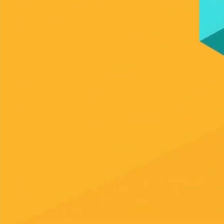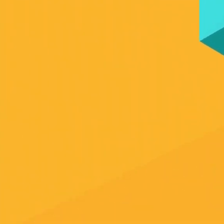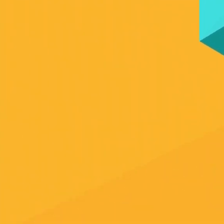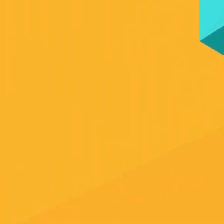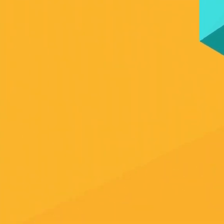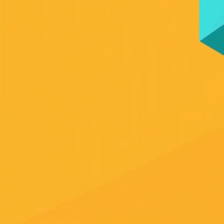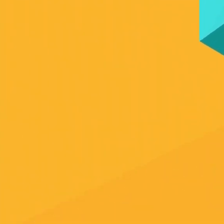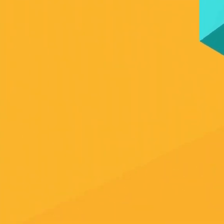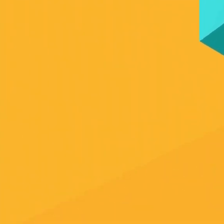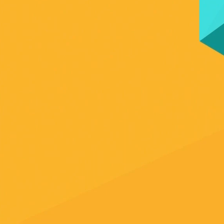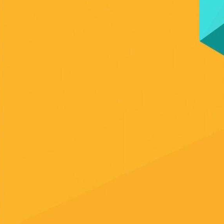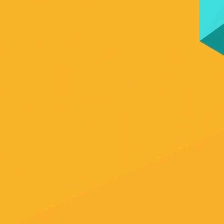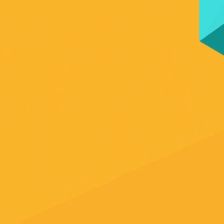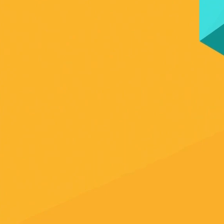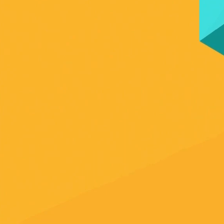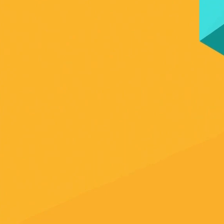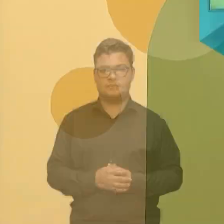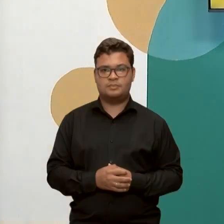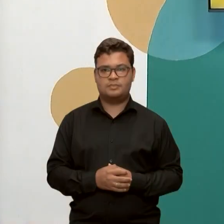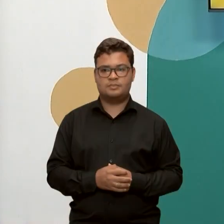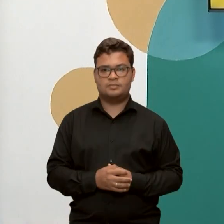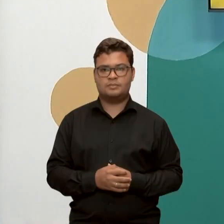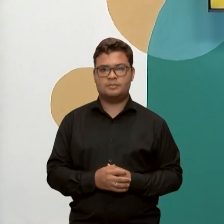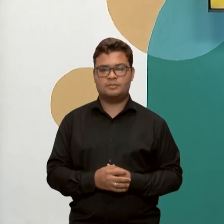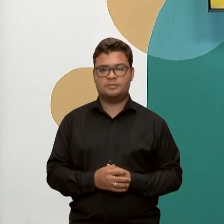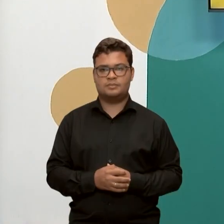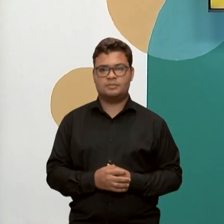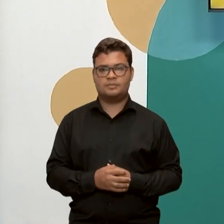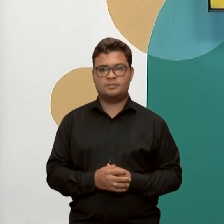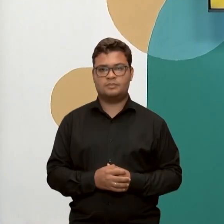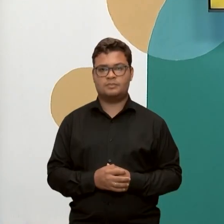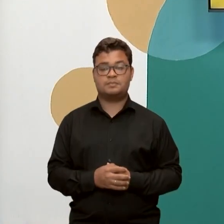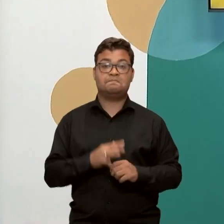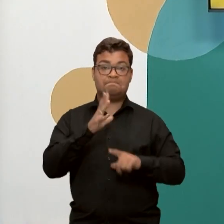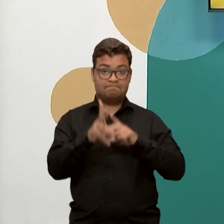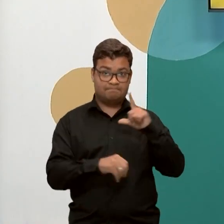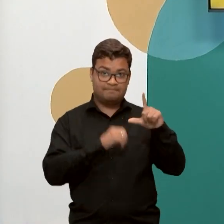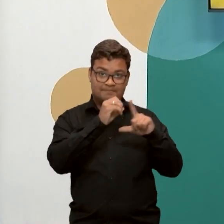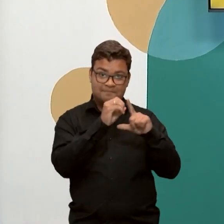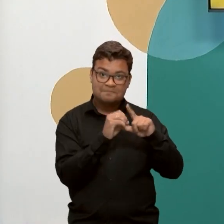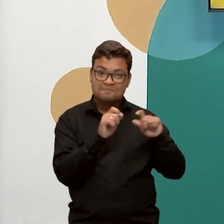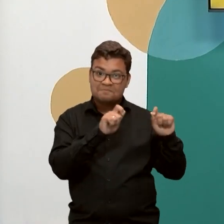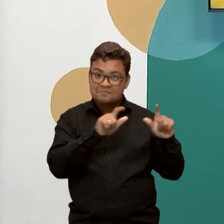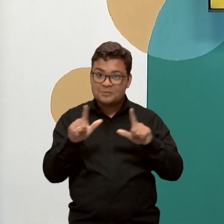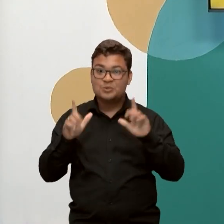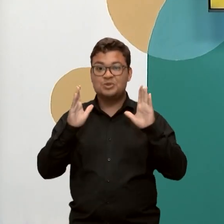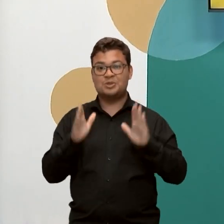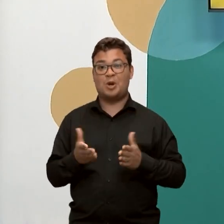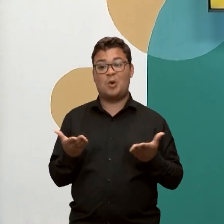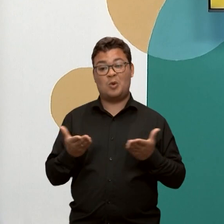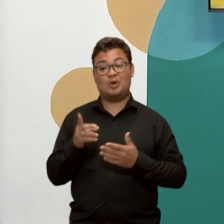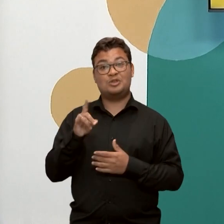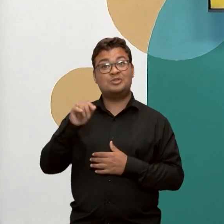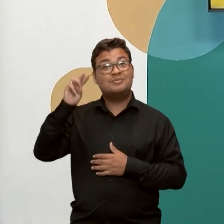3216-7300. FUNAP, porque grandes ideias precisam de apoio.